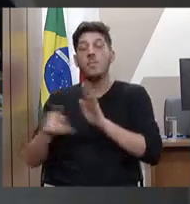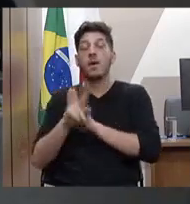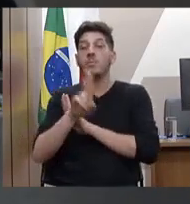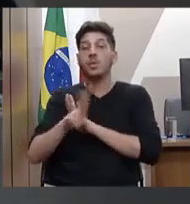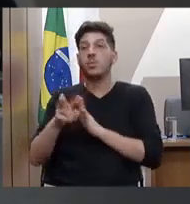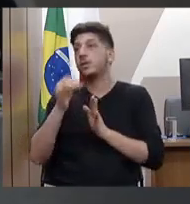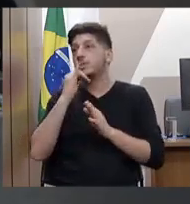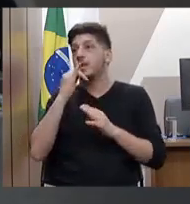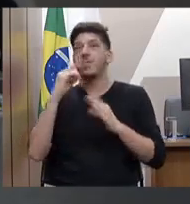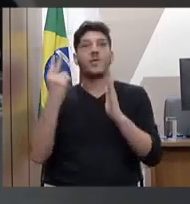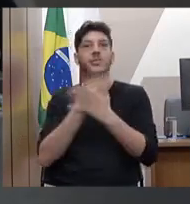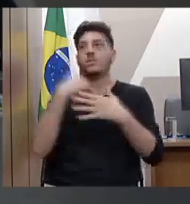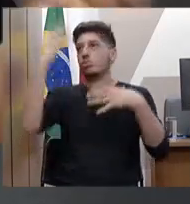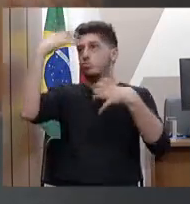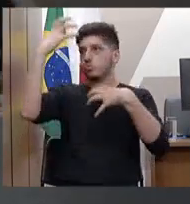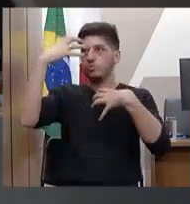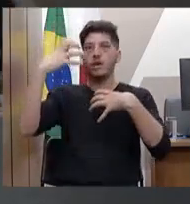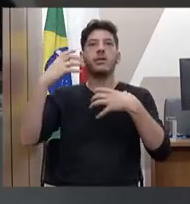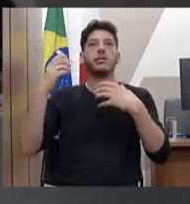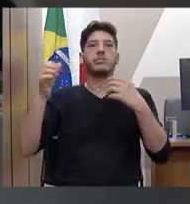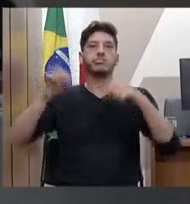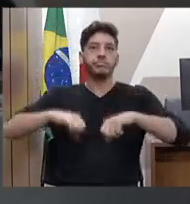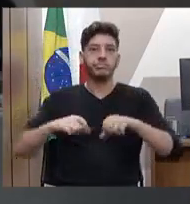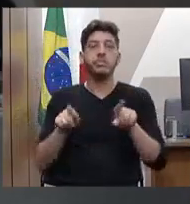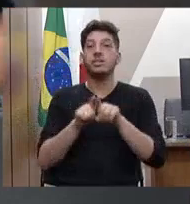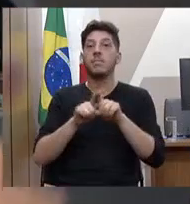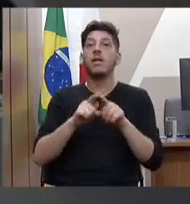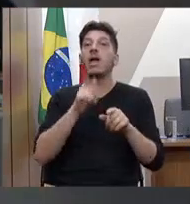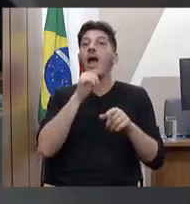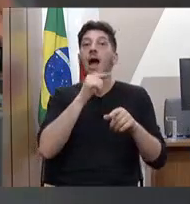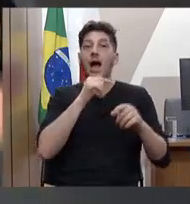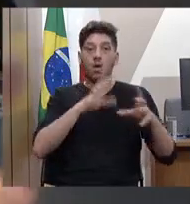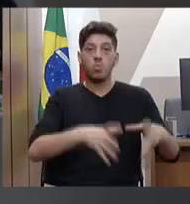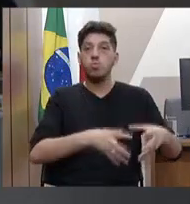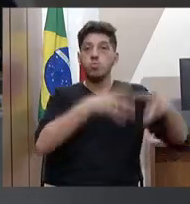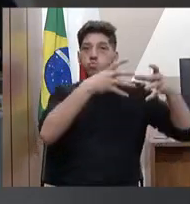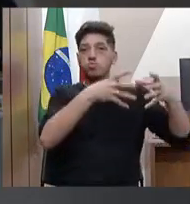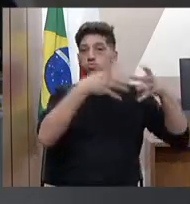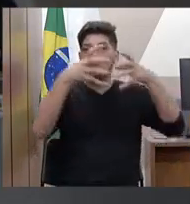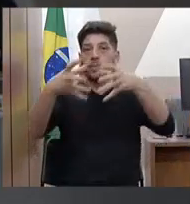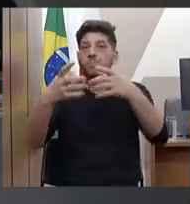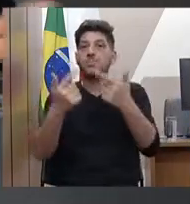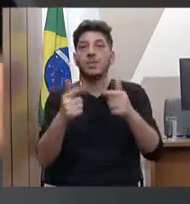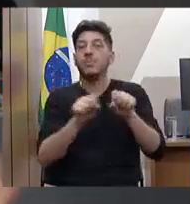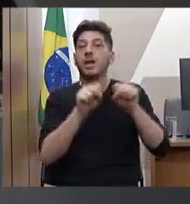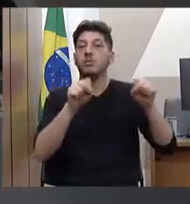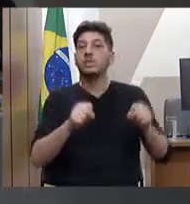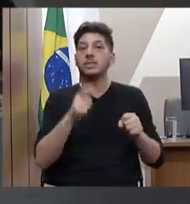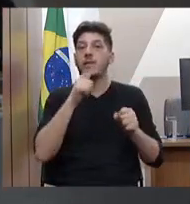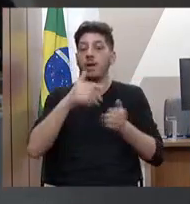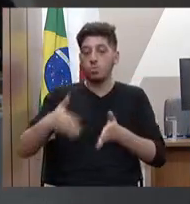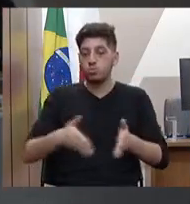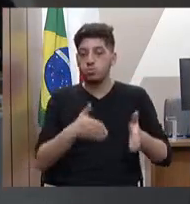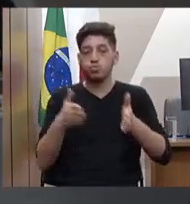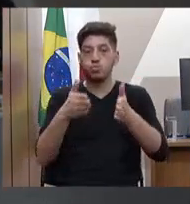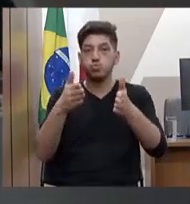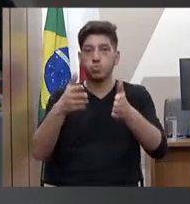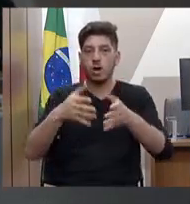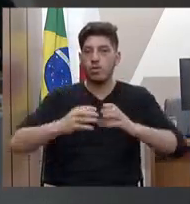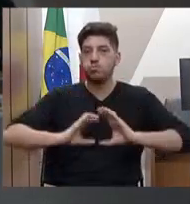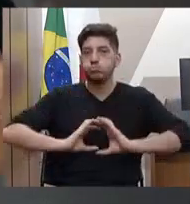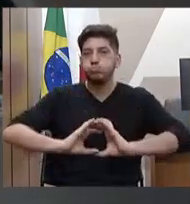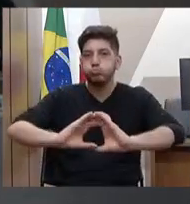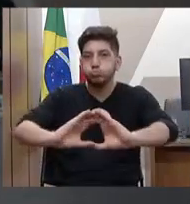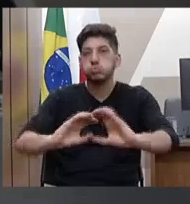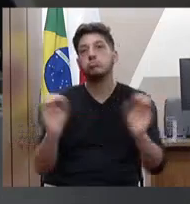banho então assim para carregar água né eles expõe na maioria das vezes de um sistema ali de saneamento mínimo então é